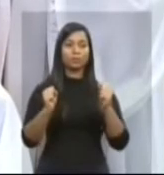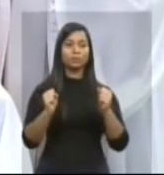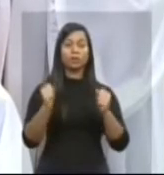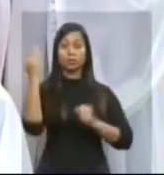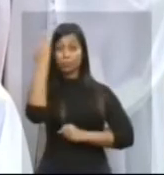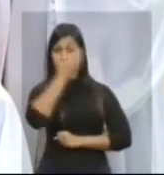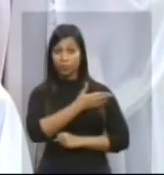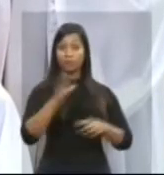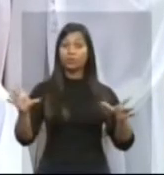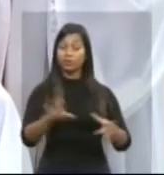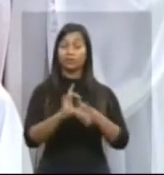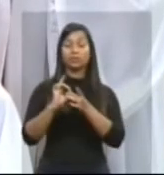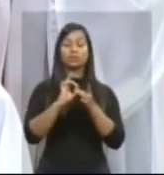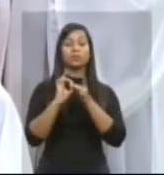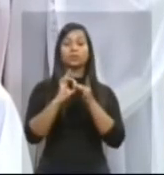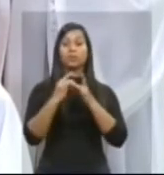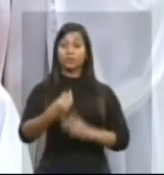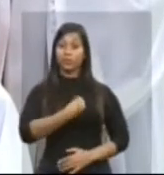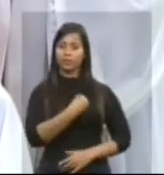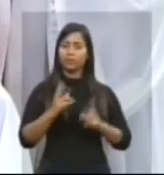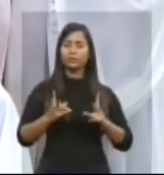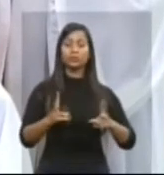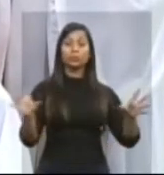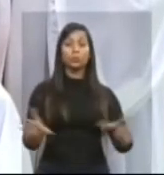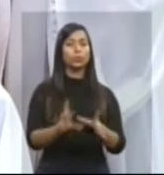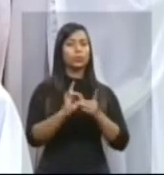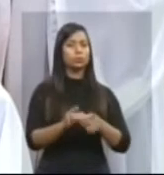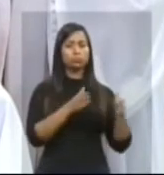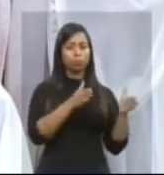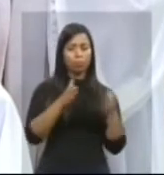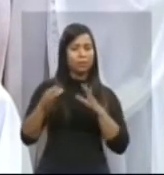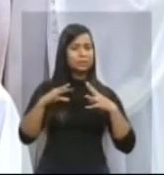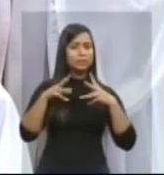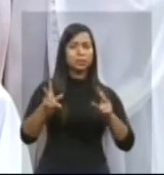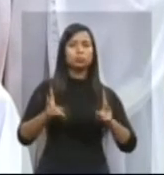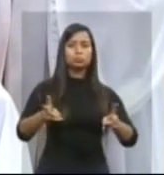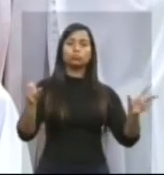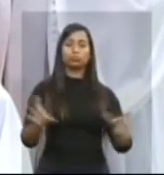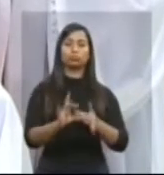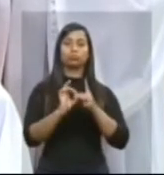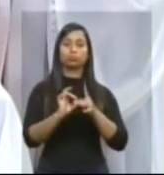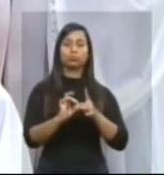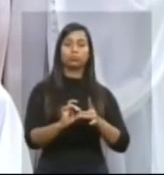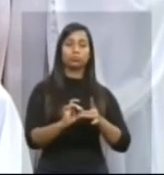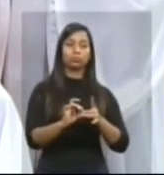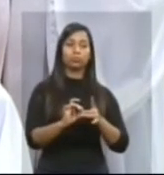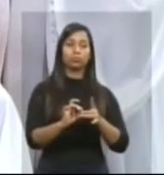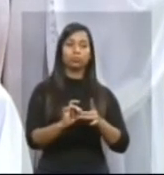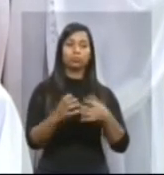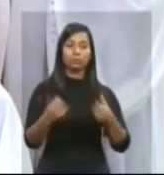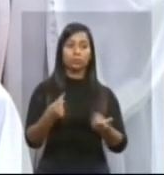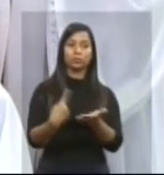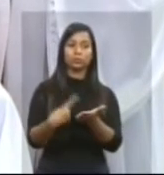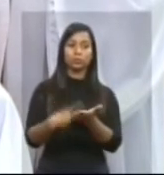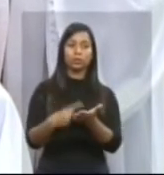prova dessa união, vivendo sempre unido, toda parte com nossos irmãos e irmãs. Vamos assumir esse